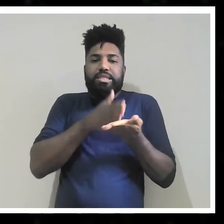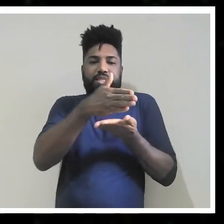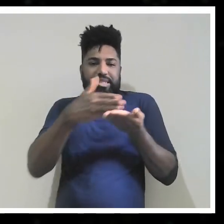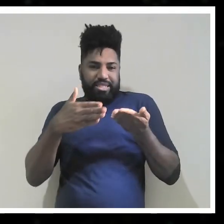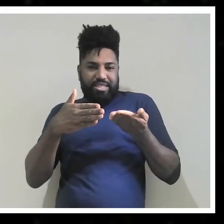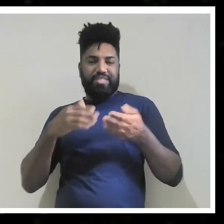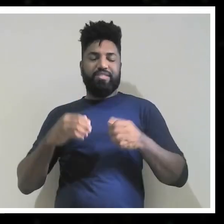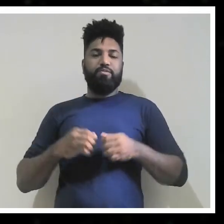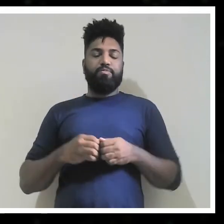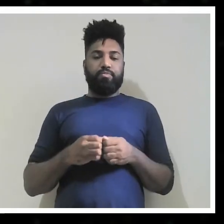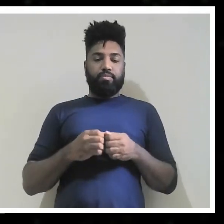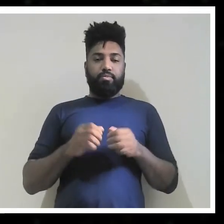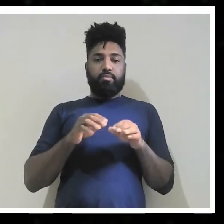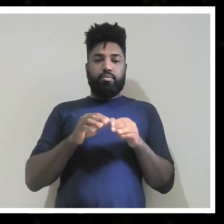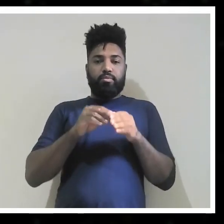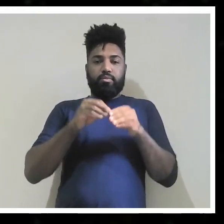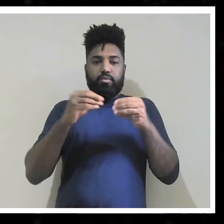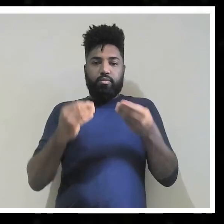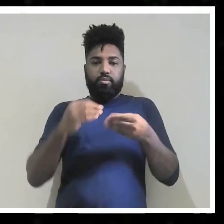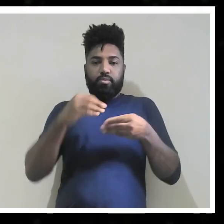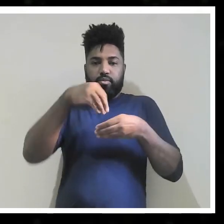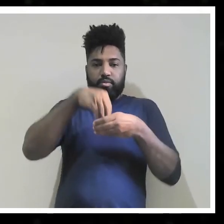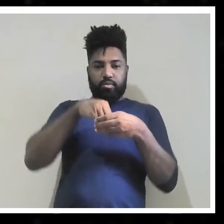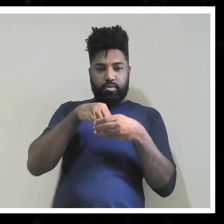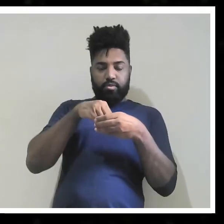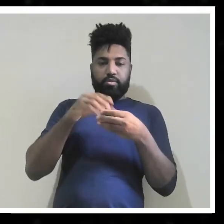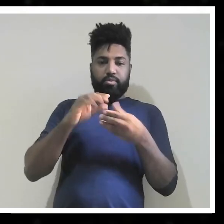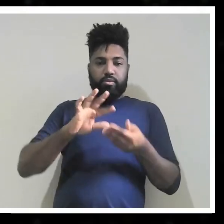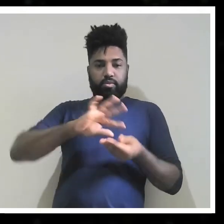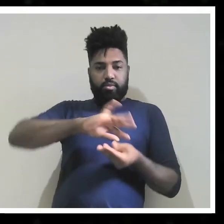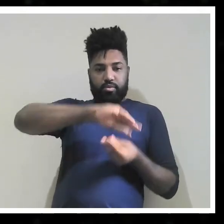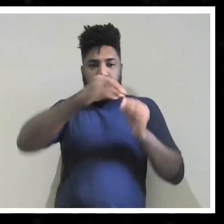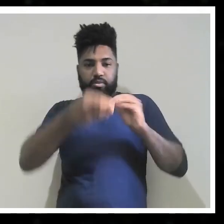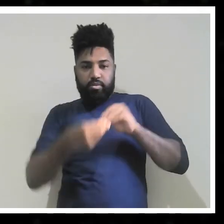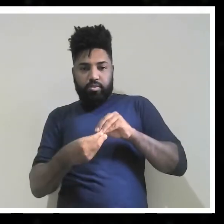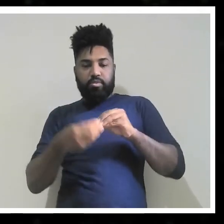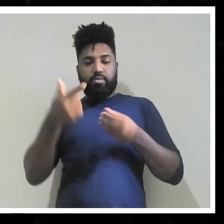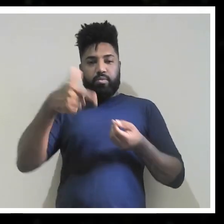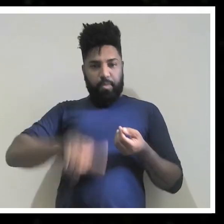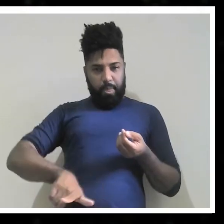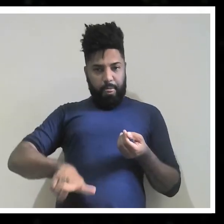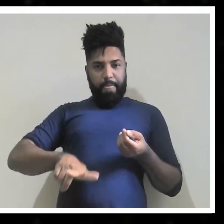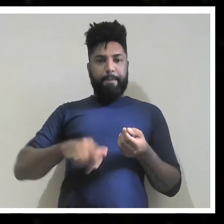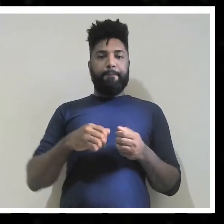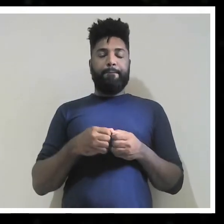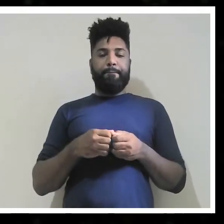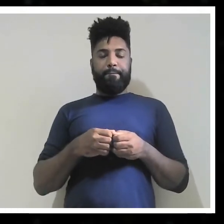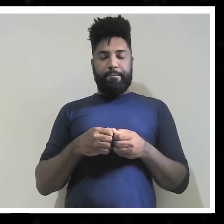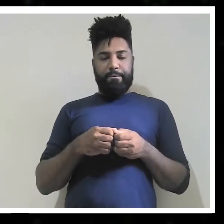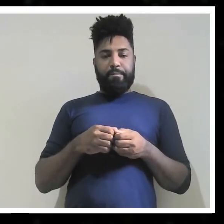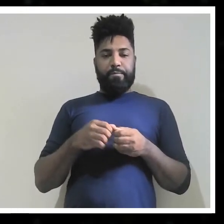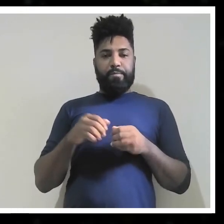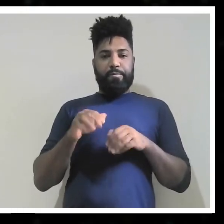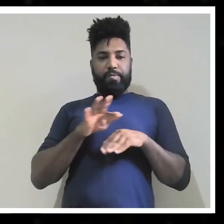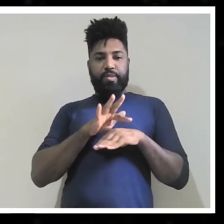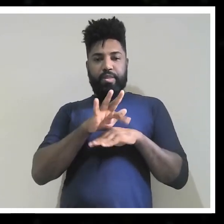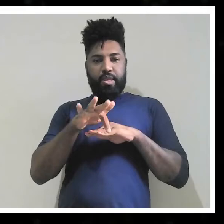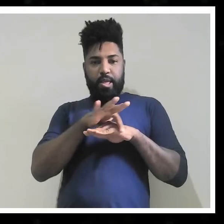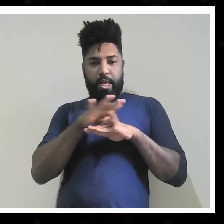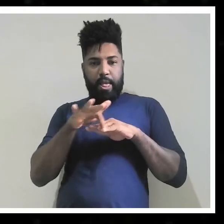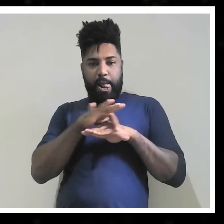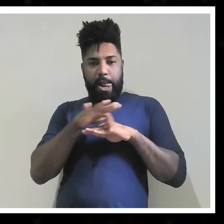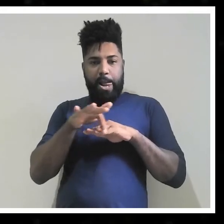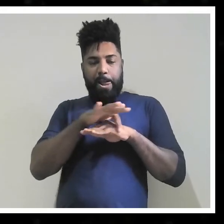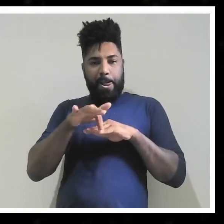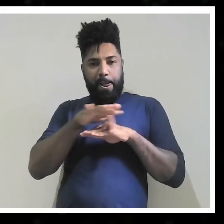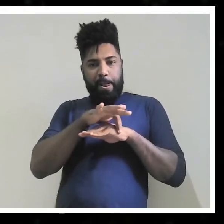ela por dentro e vai pegar uma dessas dobras e dobrar mais uma vez para pelo menos formar uma dobra nesse lugar aqui, a